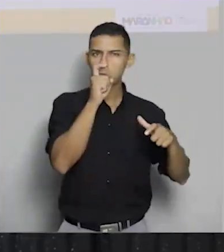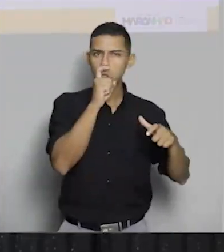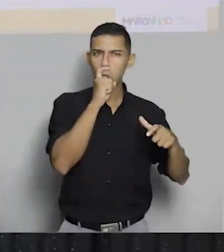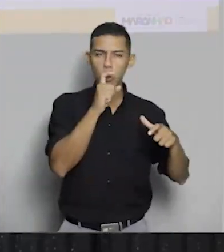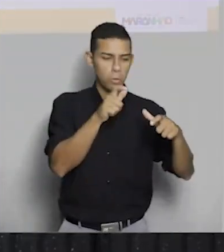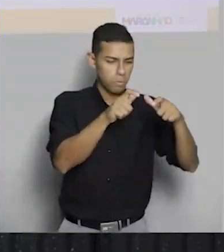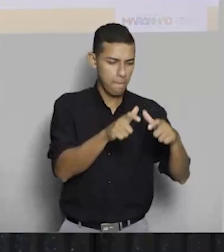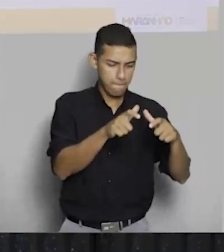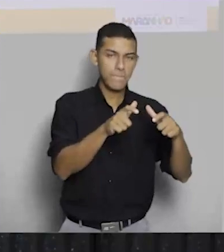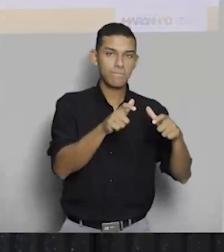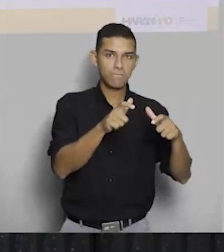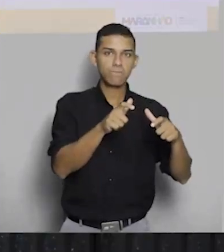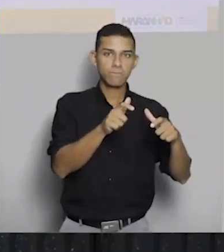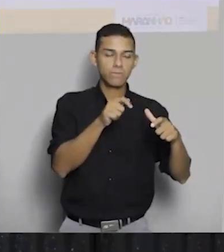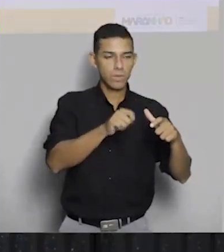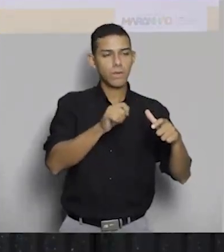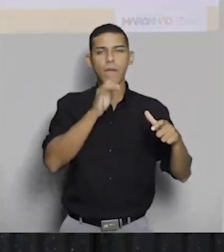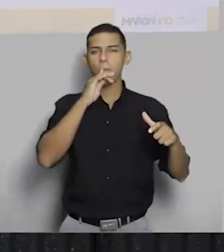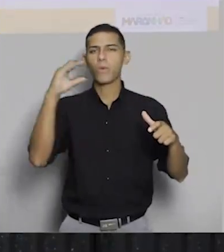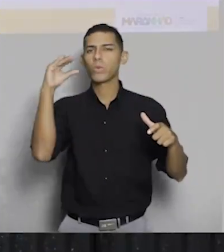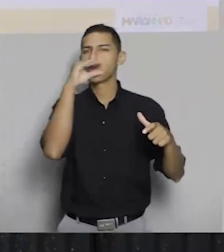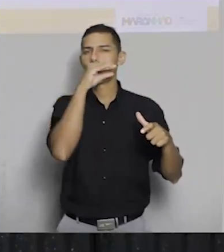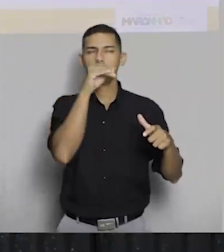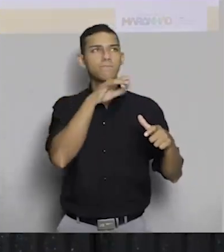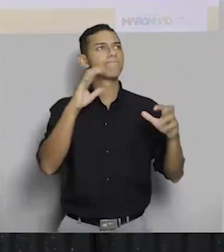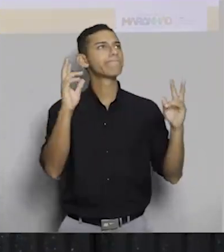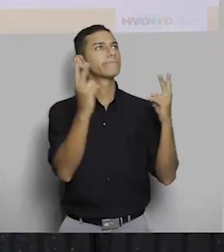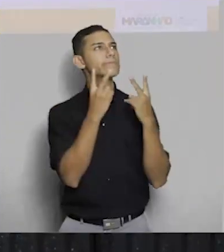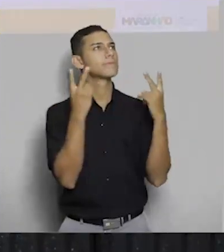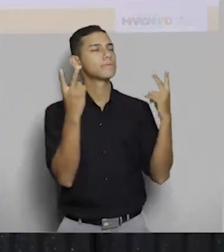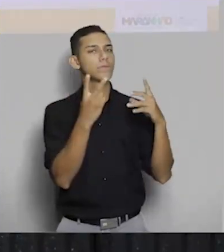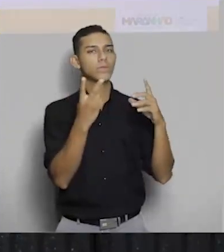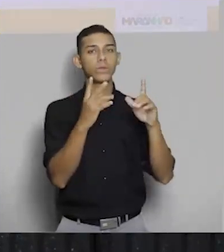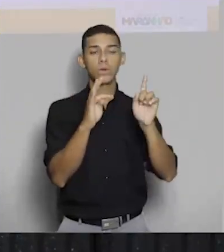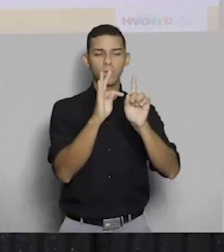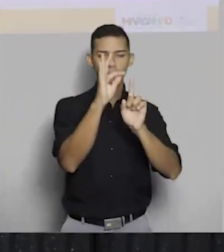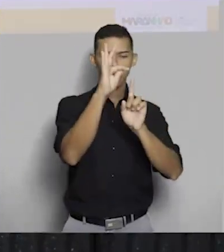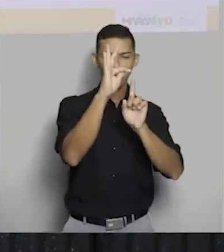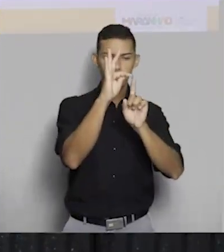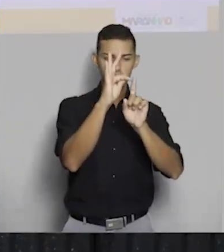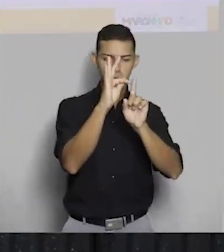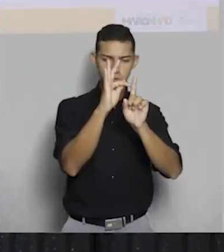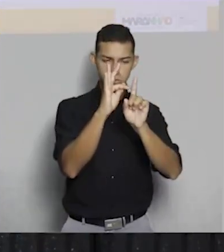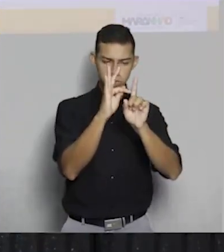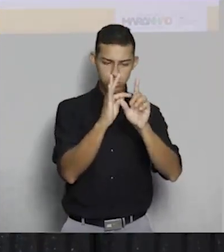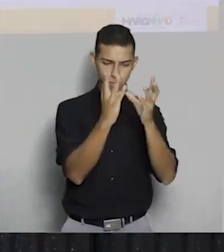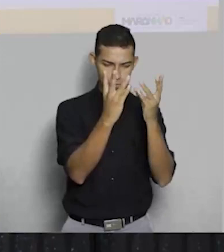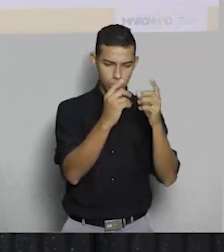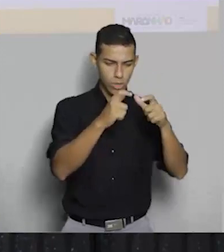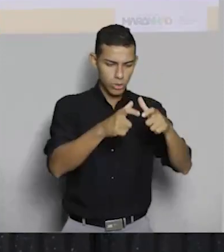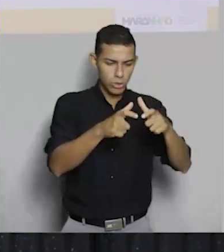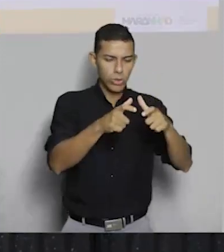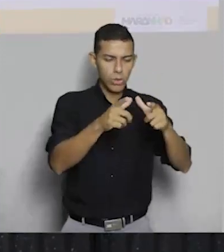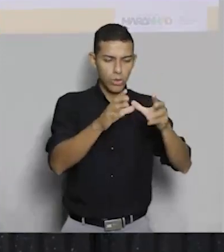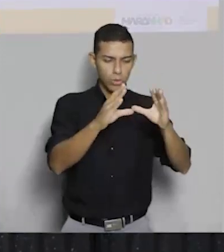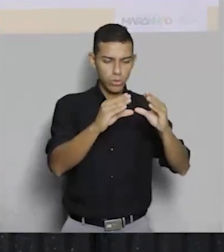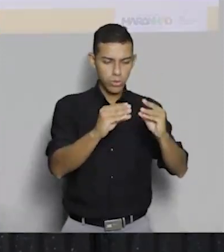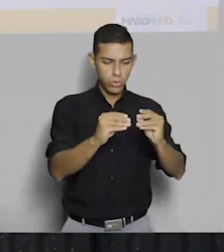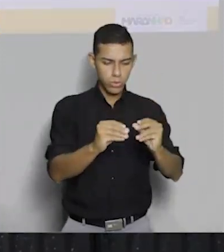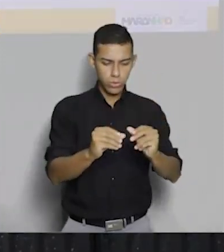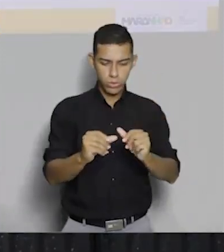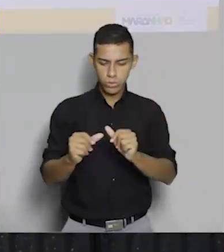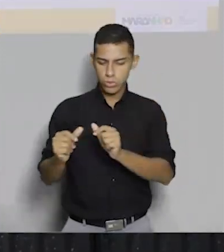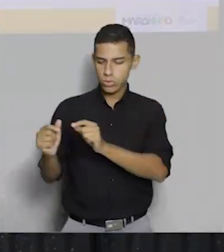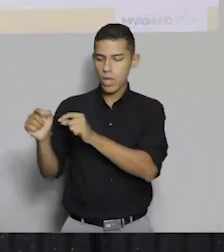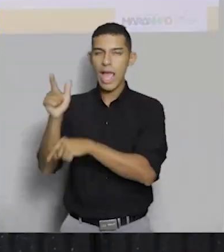Se você deixar esse gelo na temperatura ambiente, ele vai, entre aspas, derreter, né? Quimicamente, a